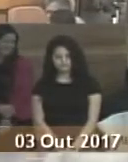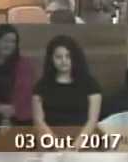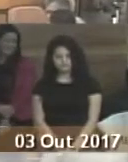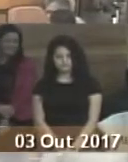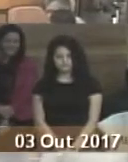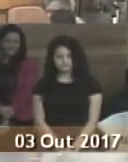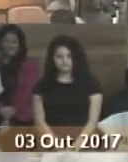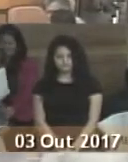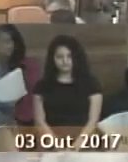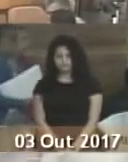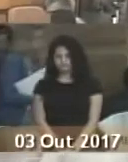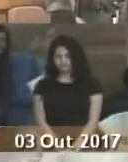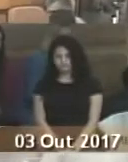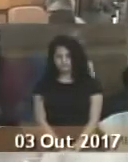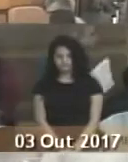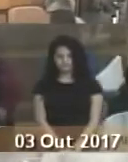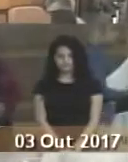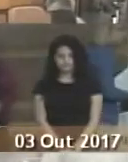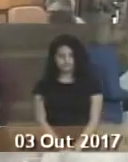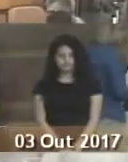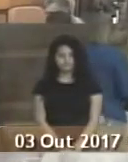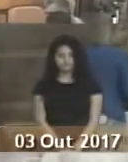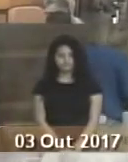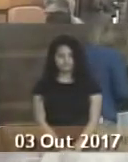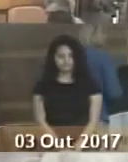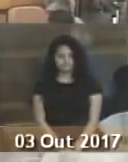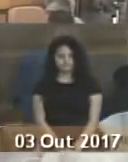Luciana. Luciana Valverde.